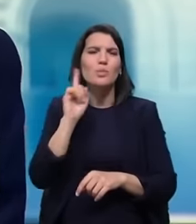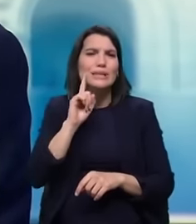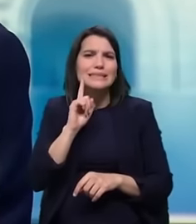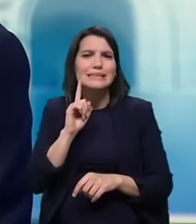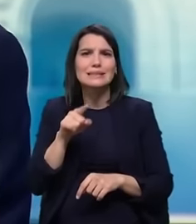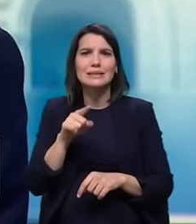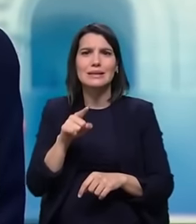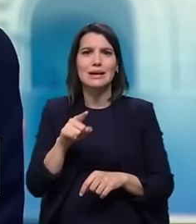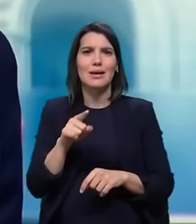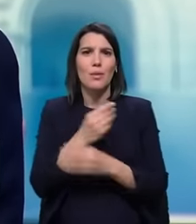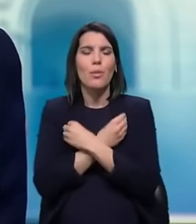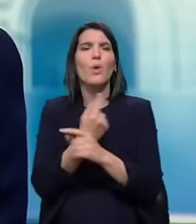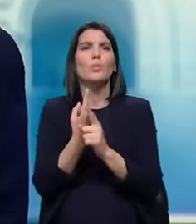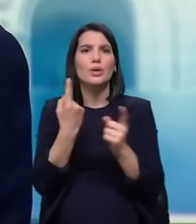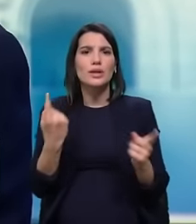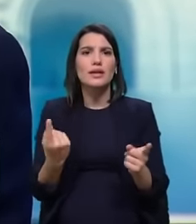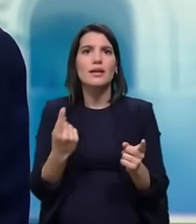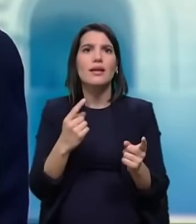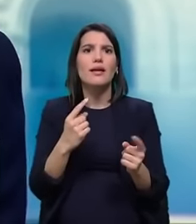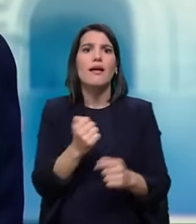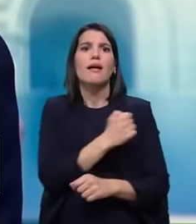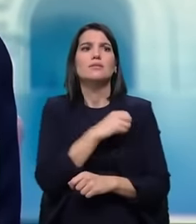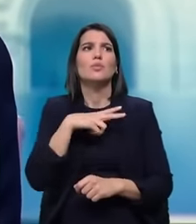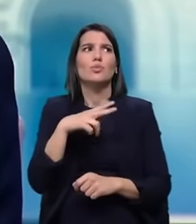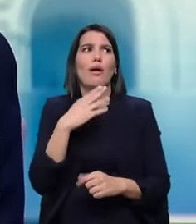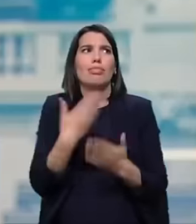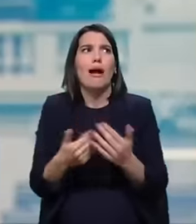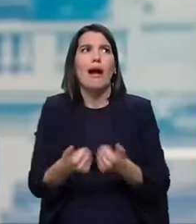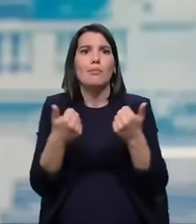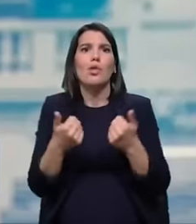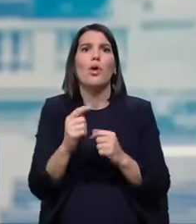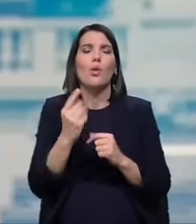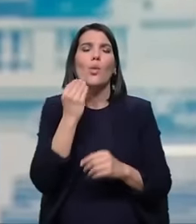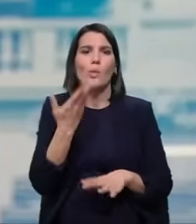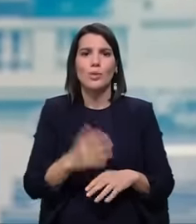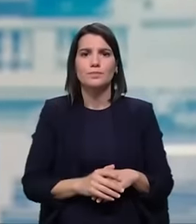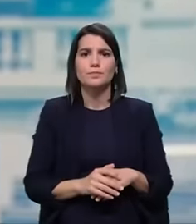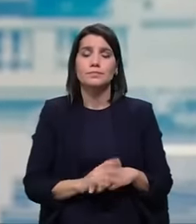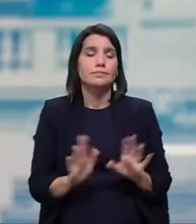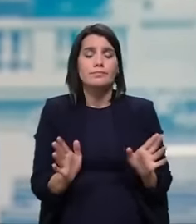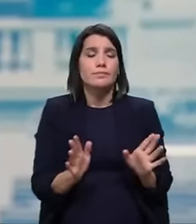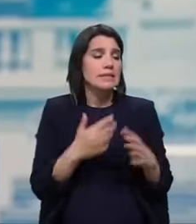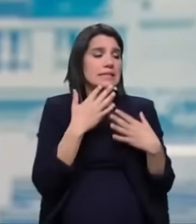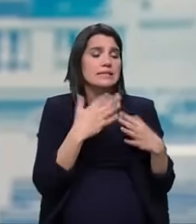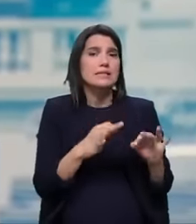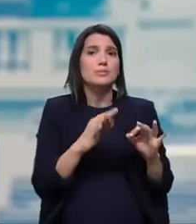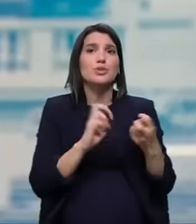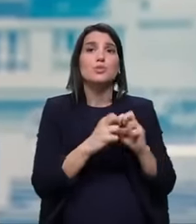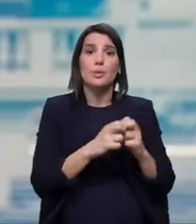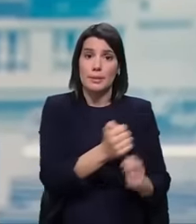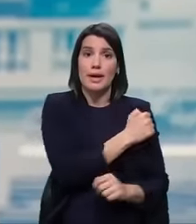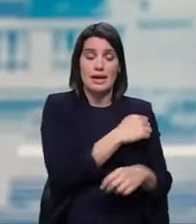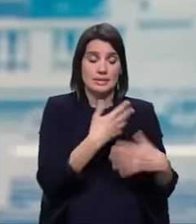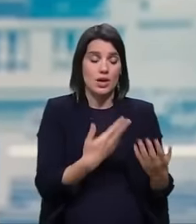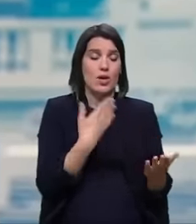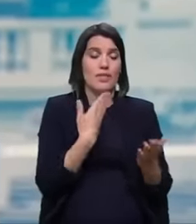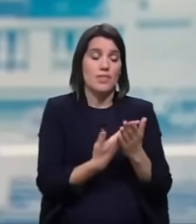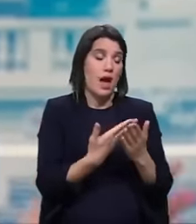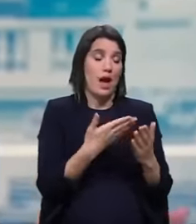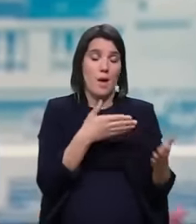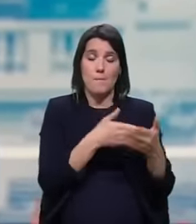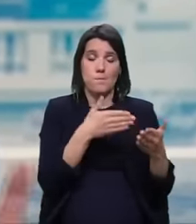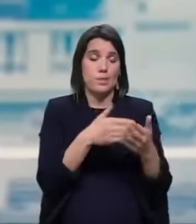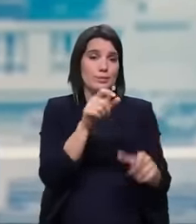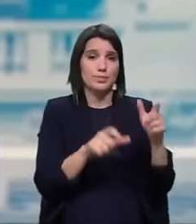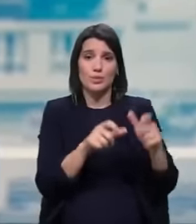Porquê? E o que é que vai ganhar a habitação em Portugal com isso? É muito simples. Há um problema de habitação que impede hoje o acesso a